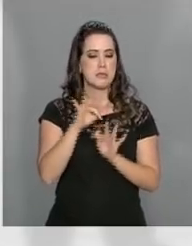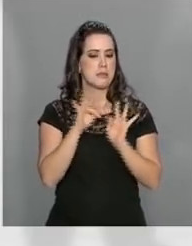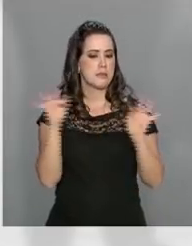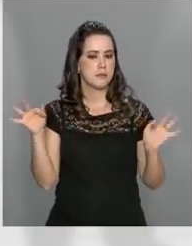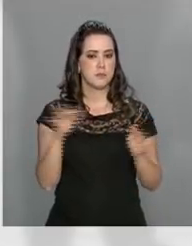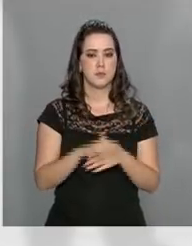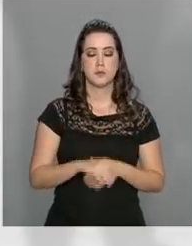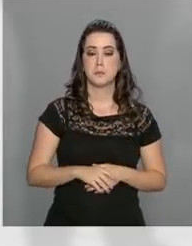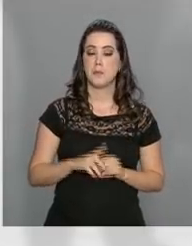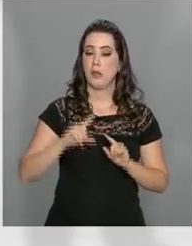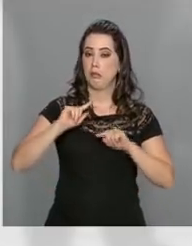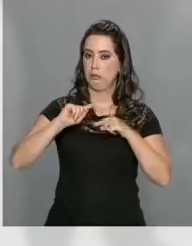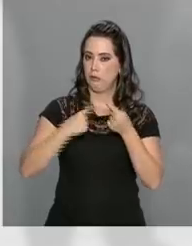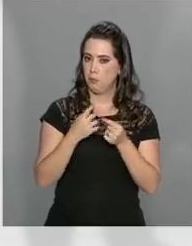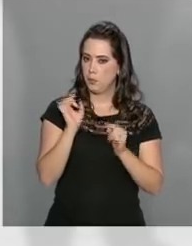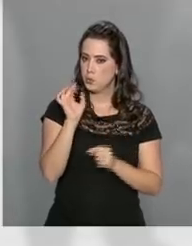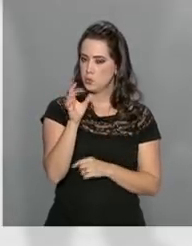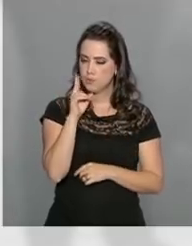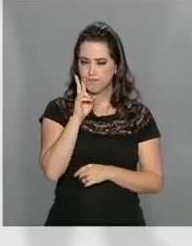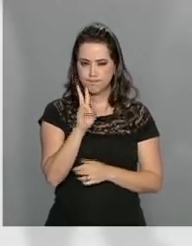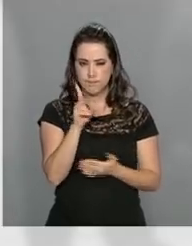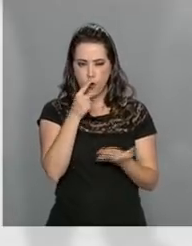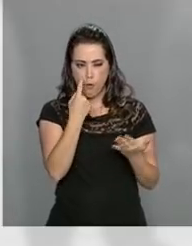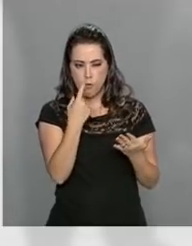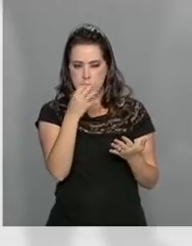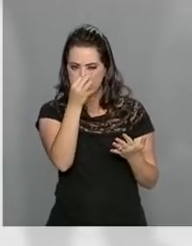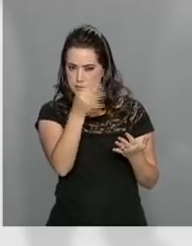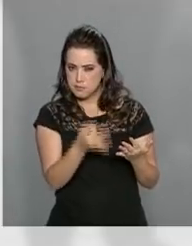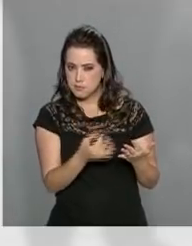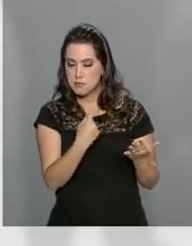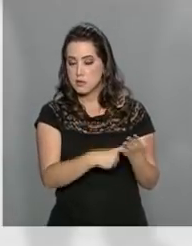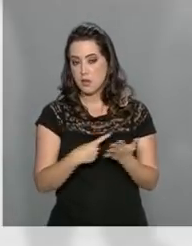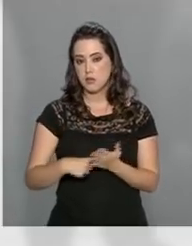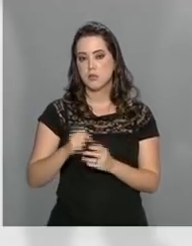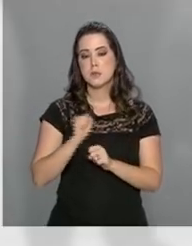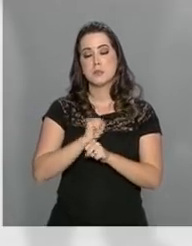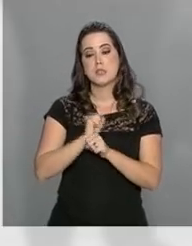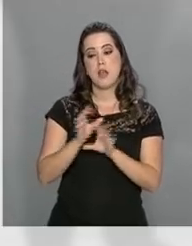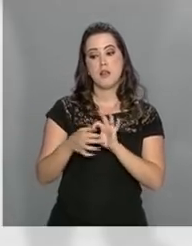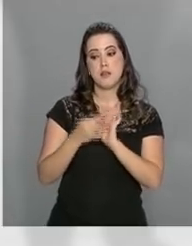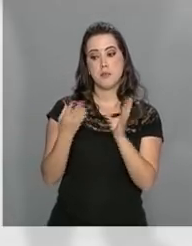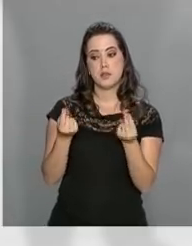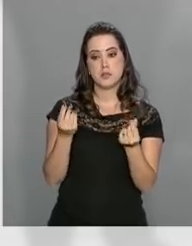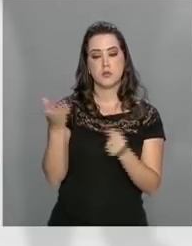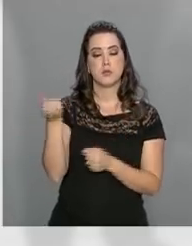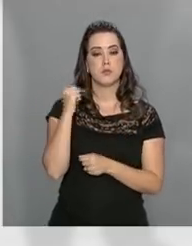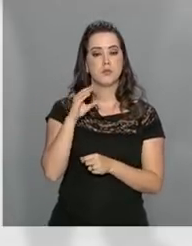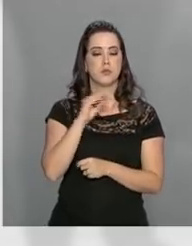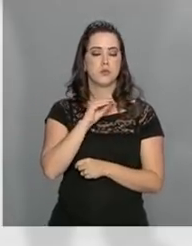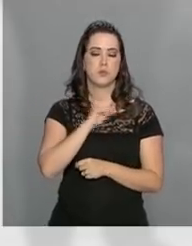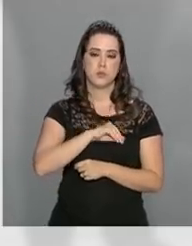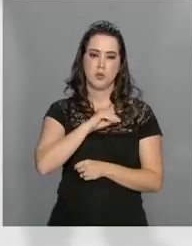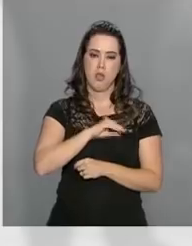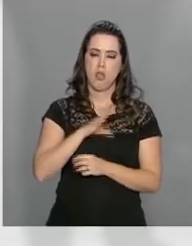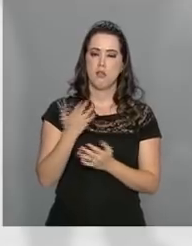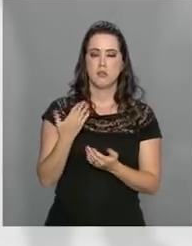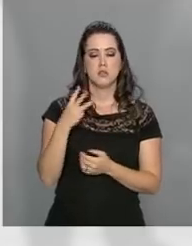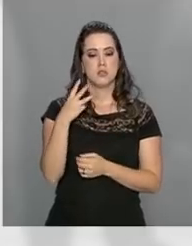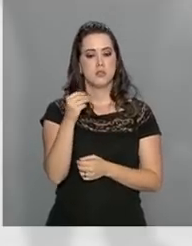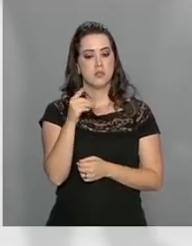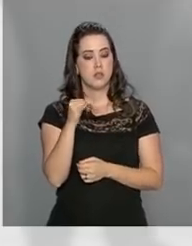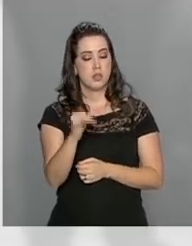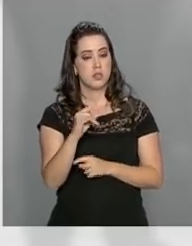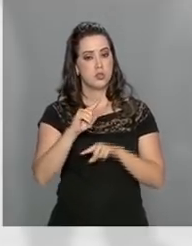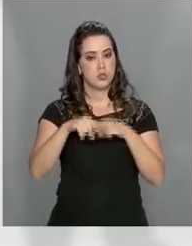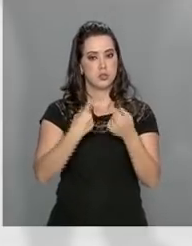simples depois é só confirmar o cadastro e aguardar a liberação das celas que ocorre no prazo de 30